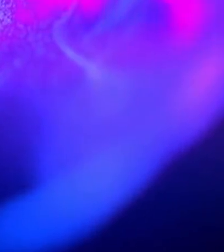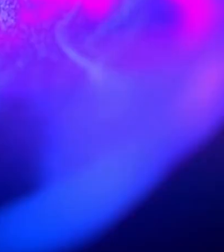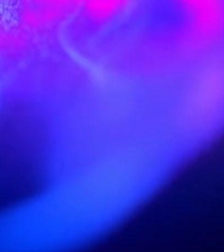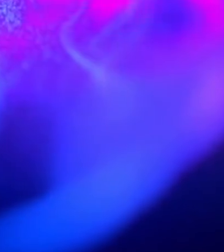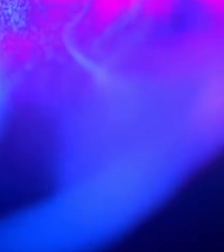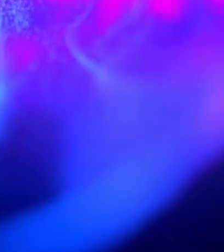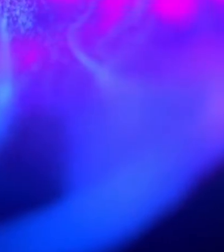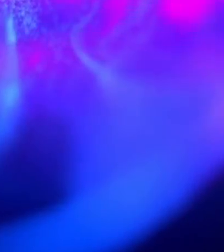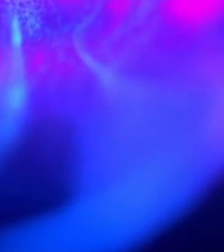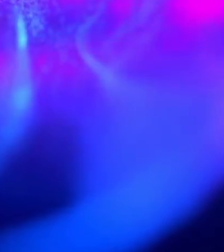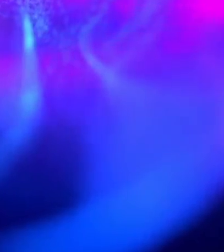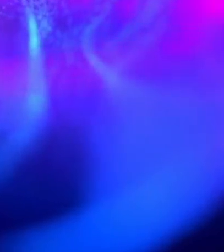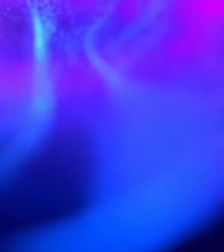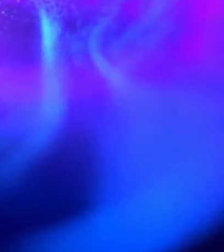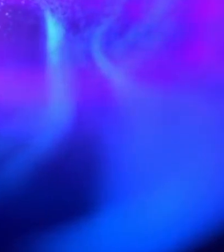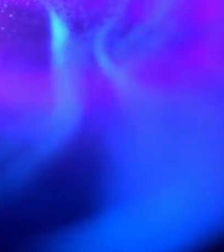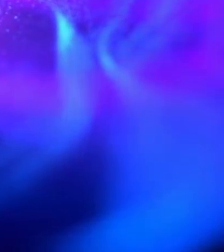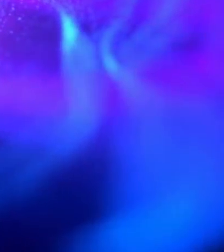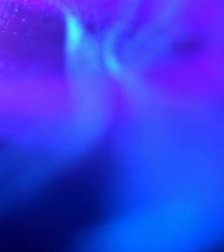Conecte-se com Deus.